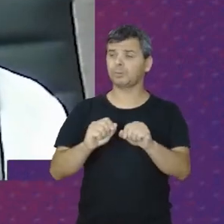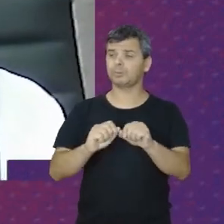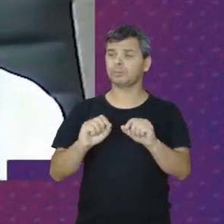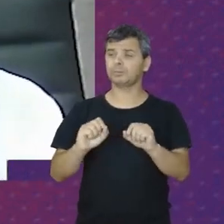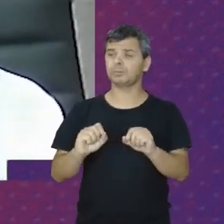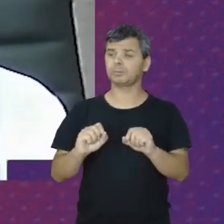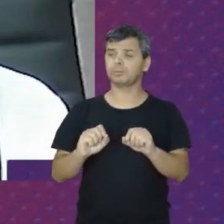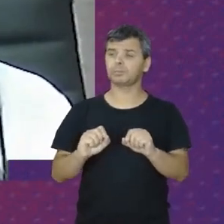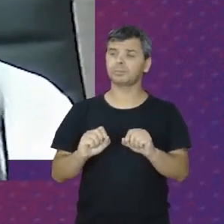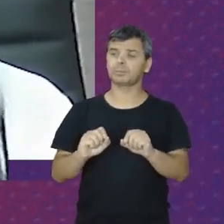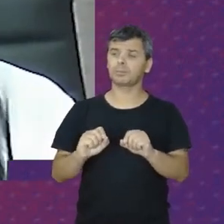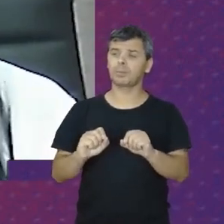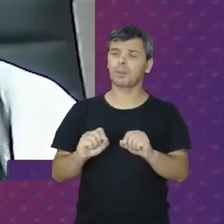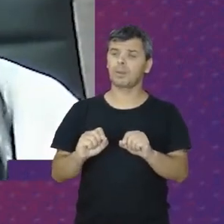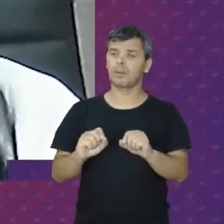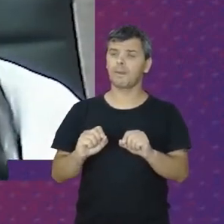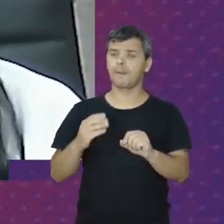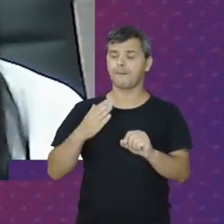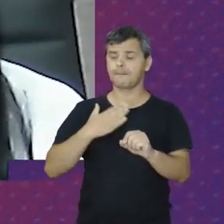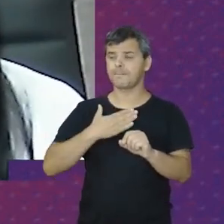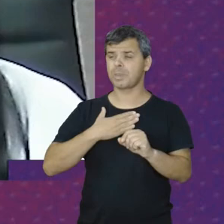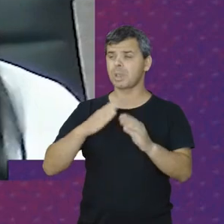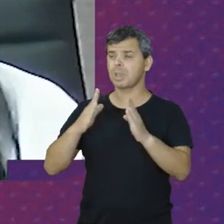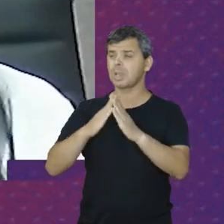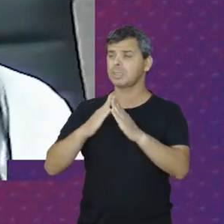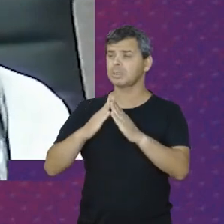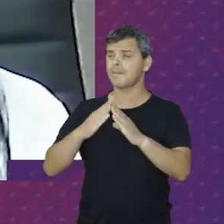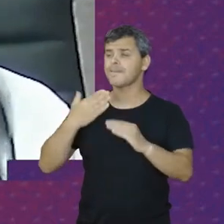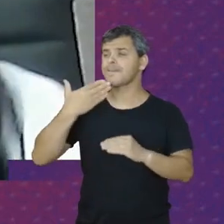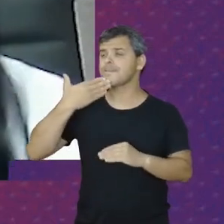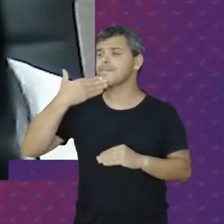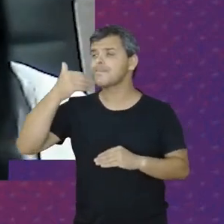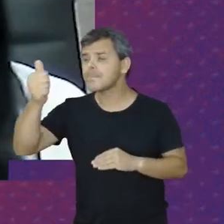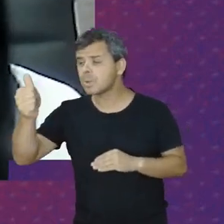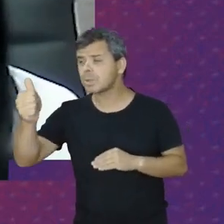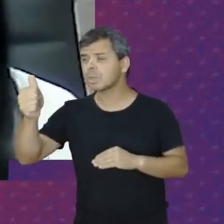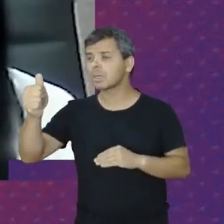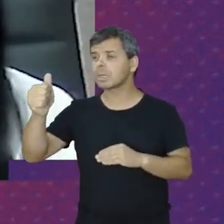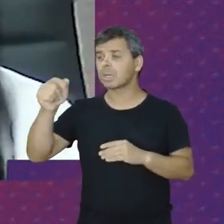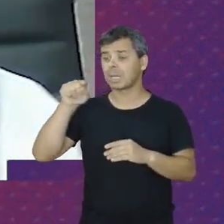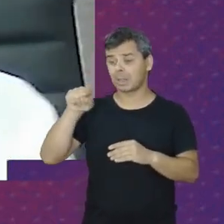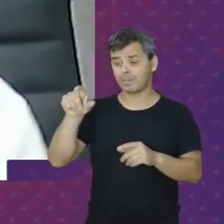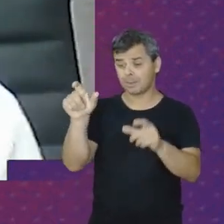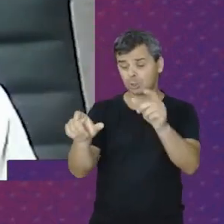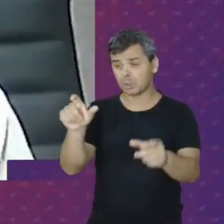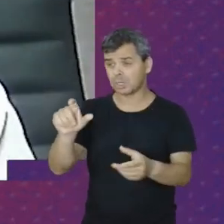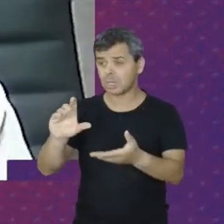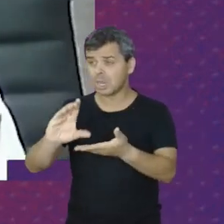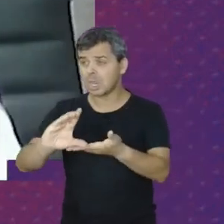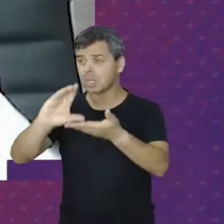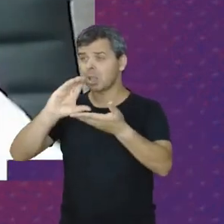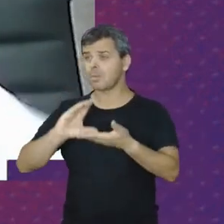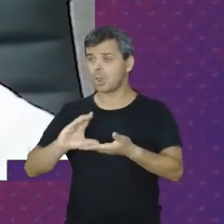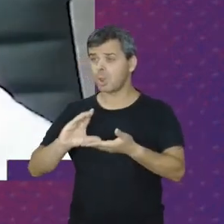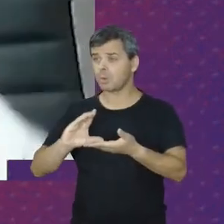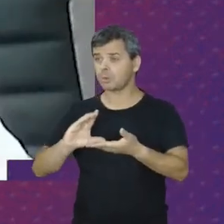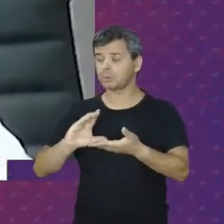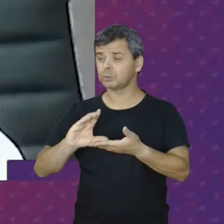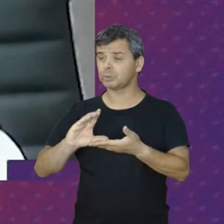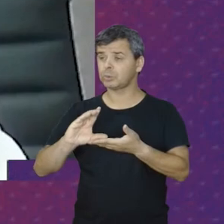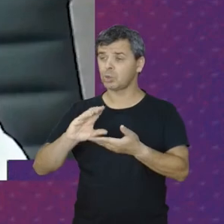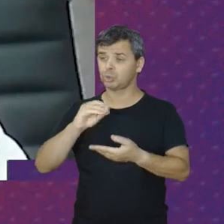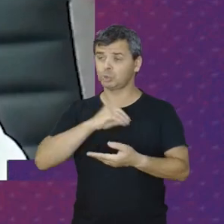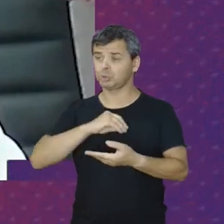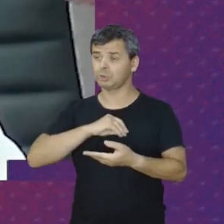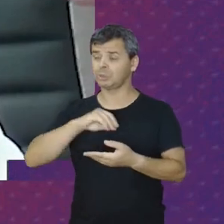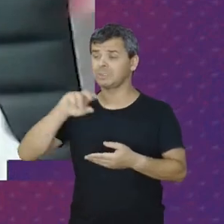era Minha Casa Melhor, onde cada um que recebeu a casa do Minha Casa Minha Vida recebeu R$5.000 na época, lá